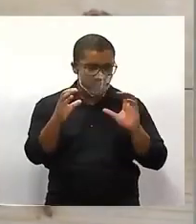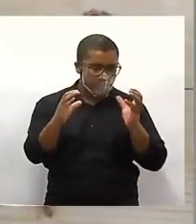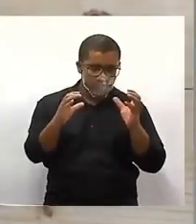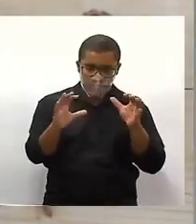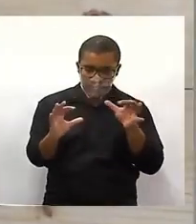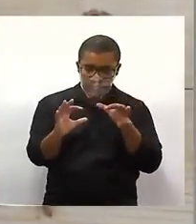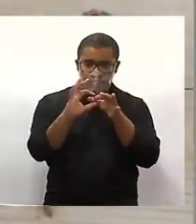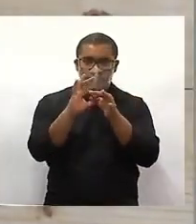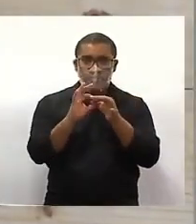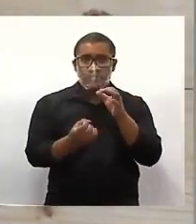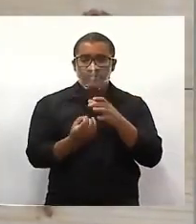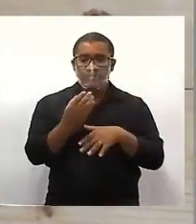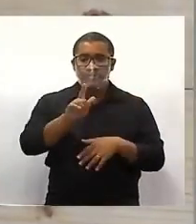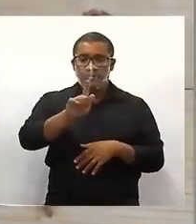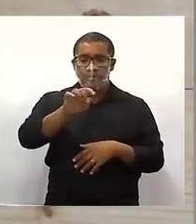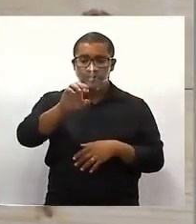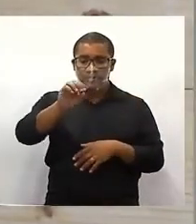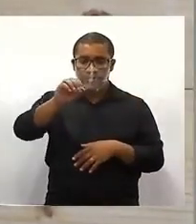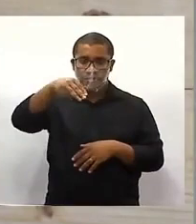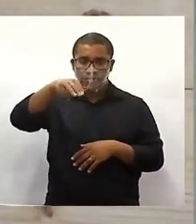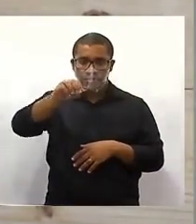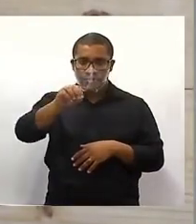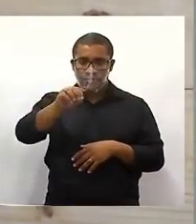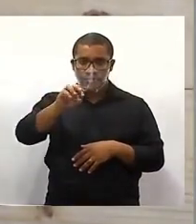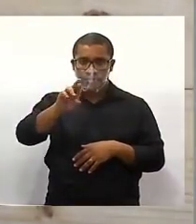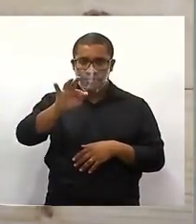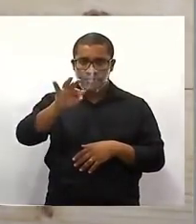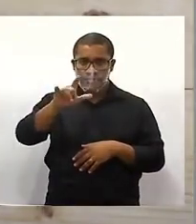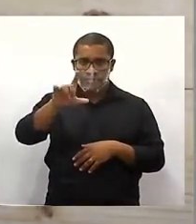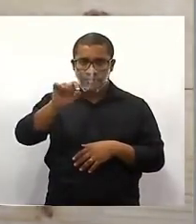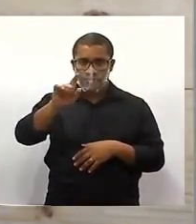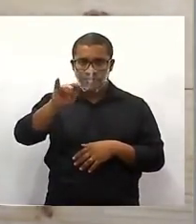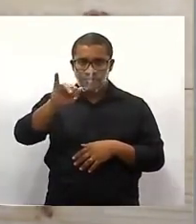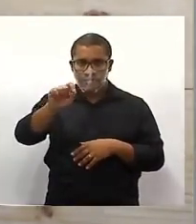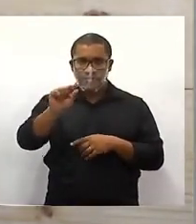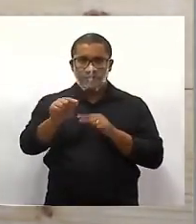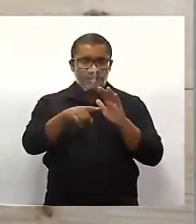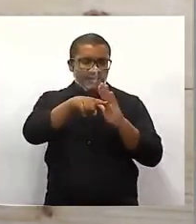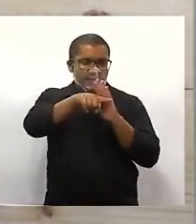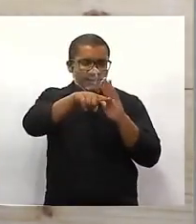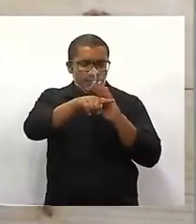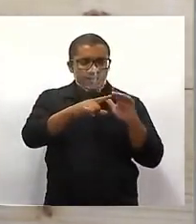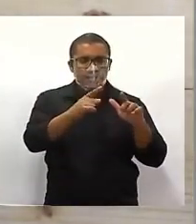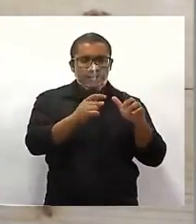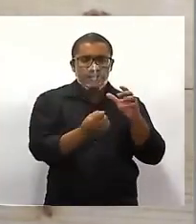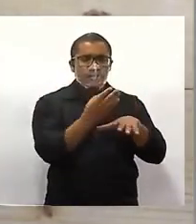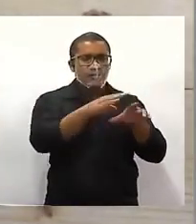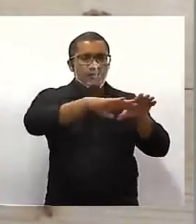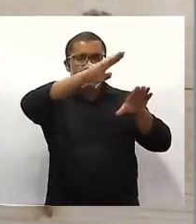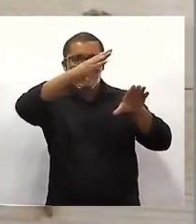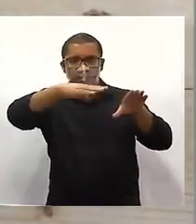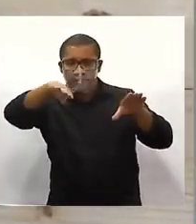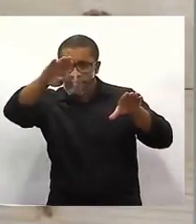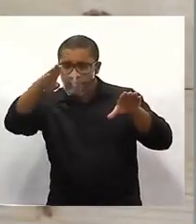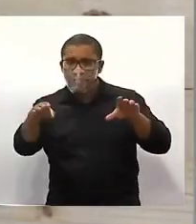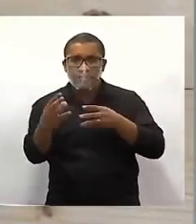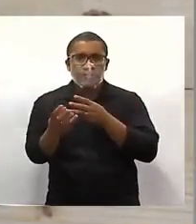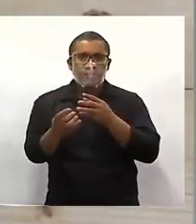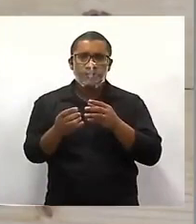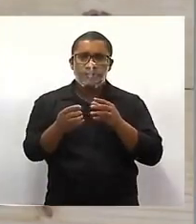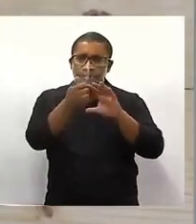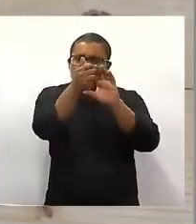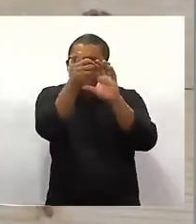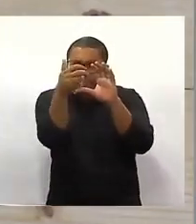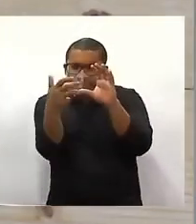vai formar a geomorfologia, que é a análise das formações do relevo. É a especificação, é